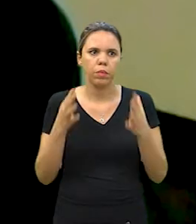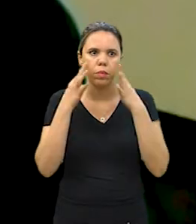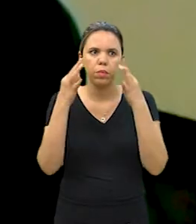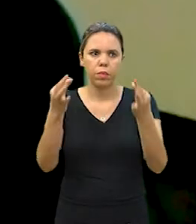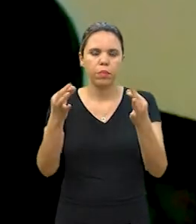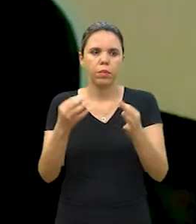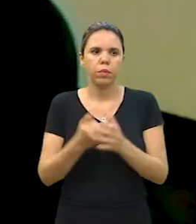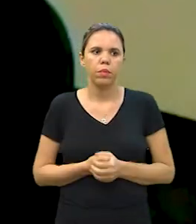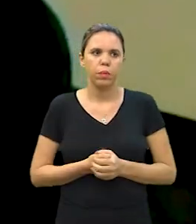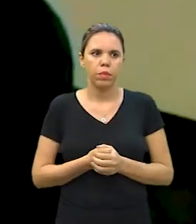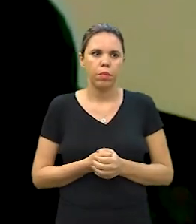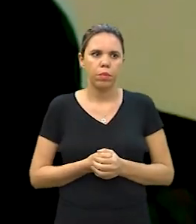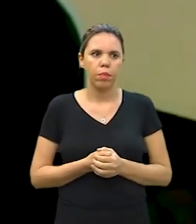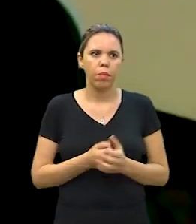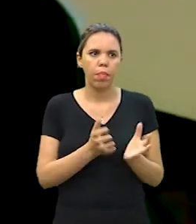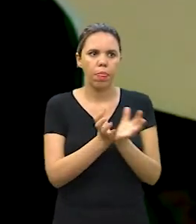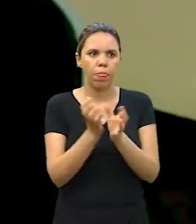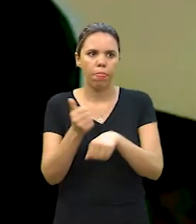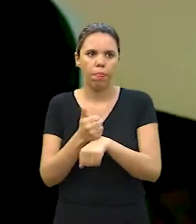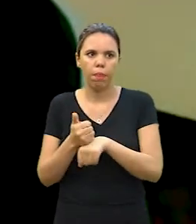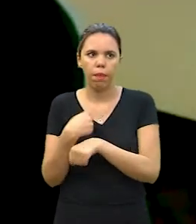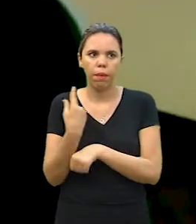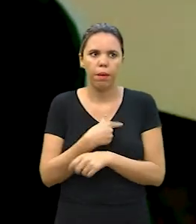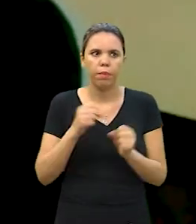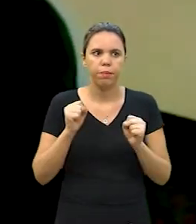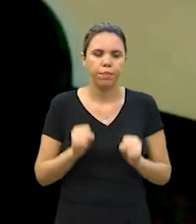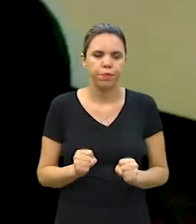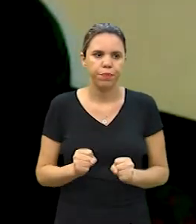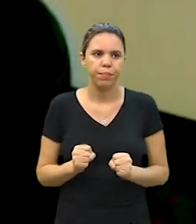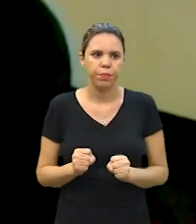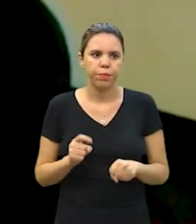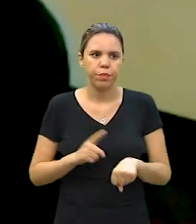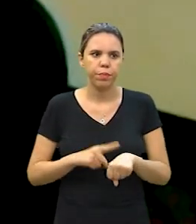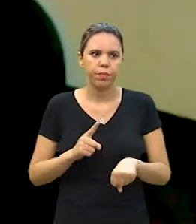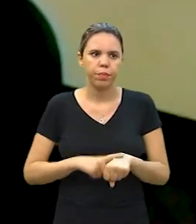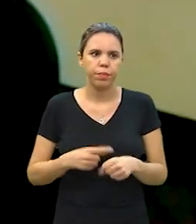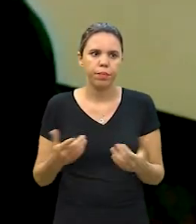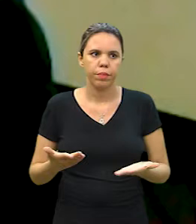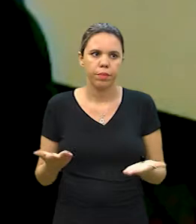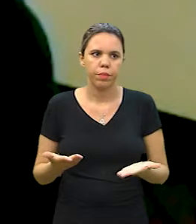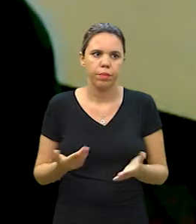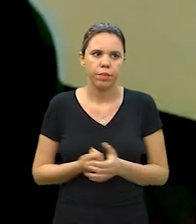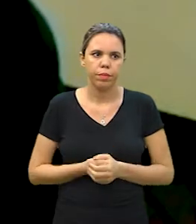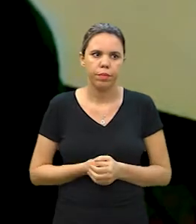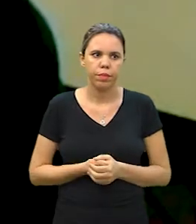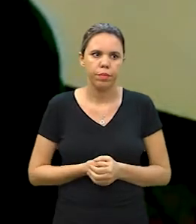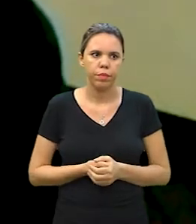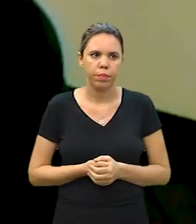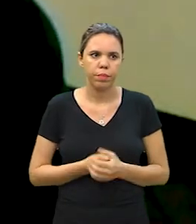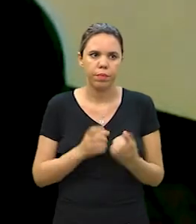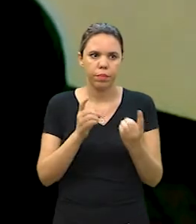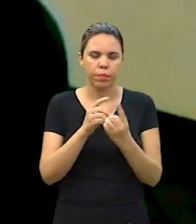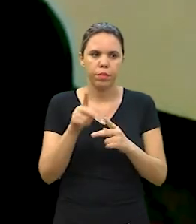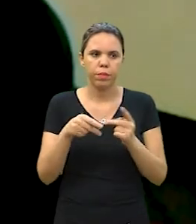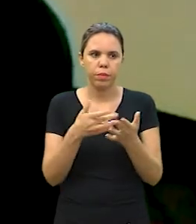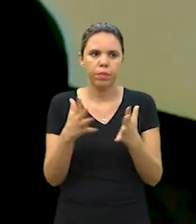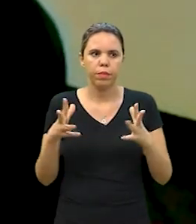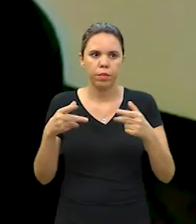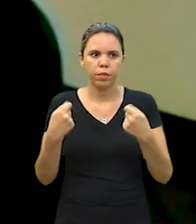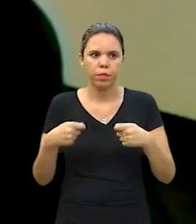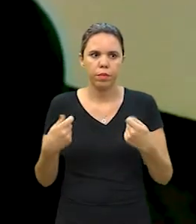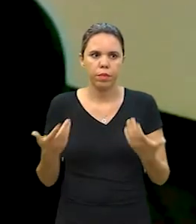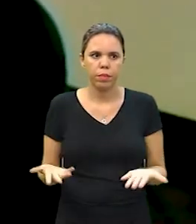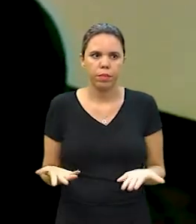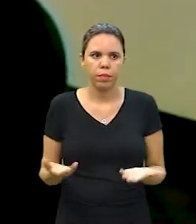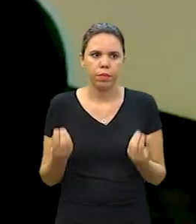uma atenção aí em várias frentes para que a gente possa, nesse momento agora, atender a todas